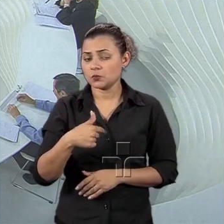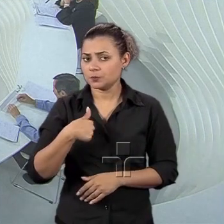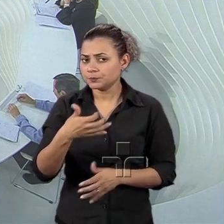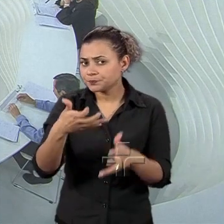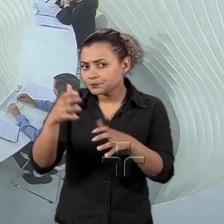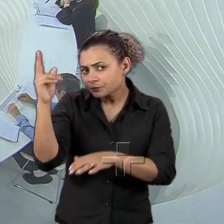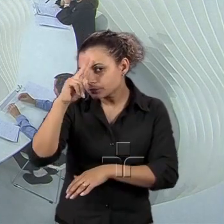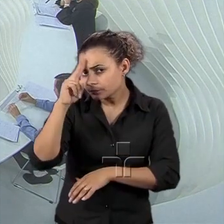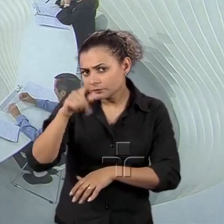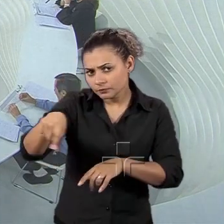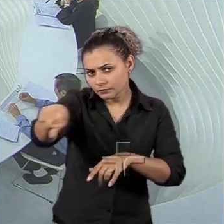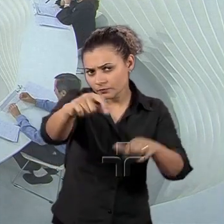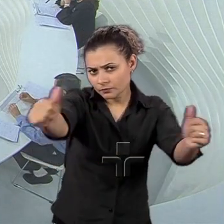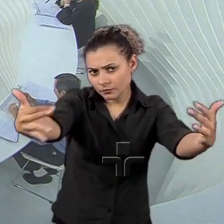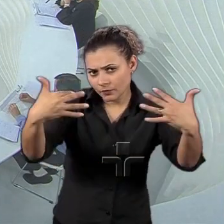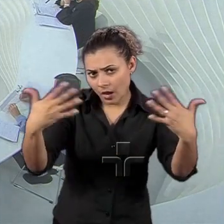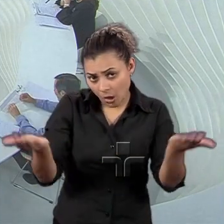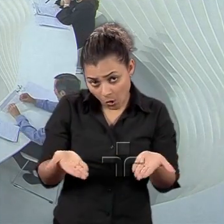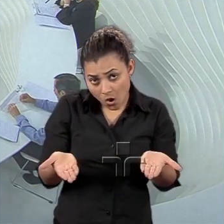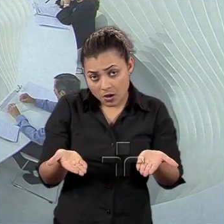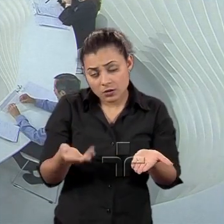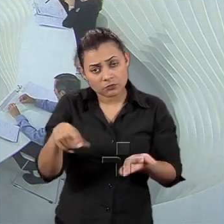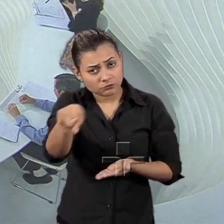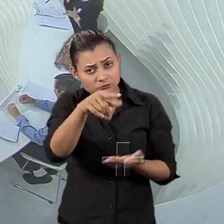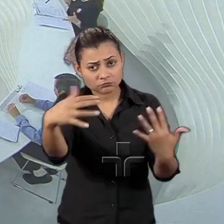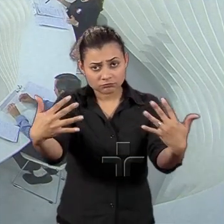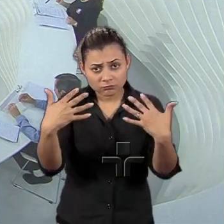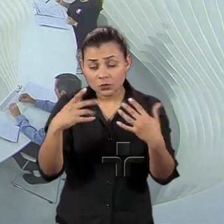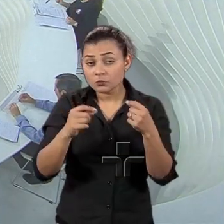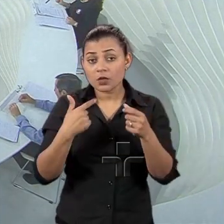a todos que nos assistem nesse momento que eu me